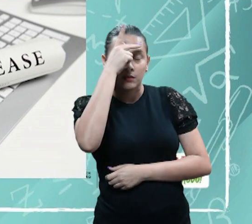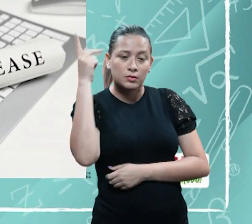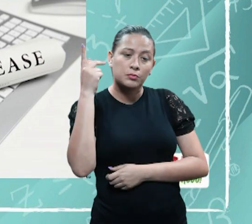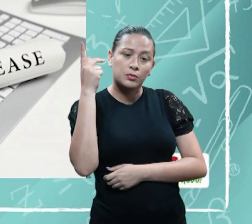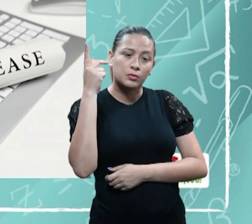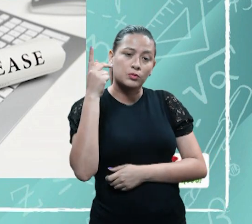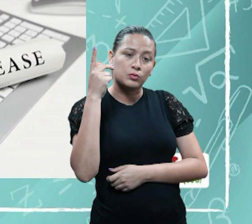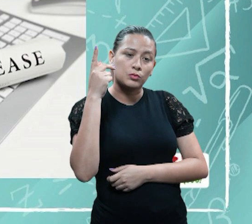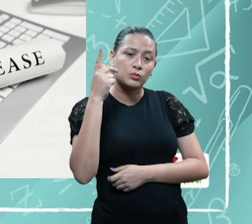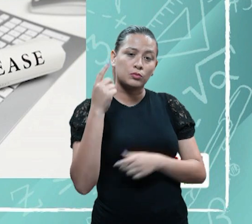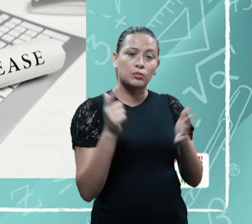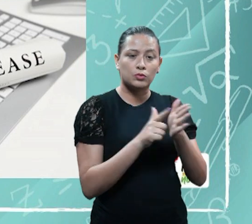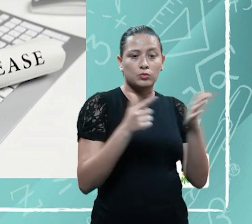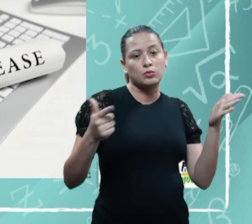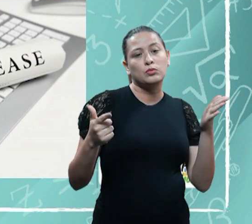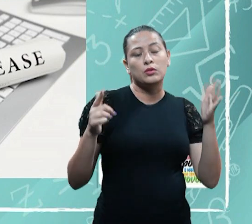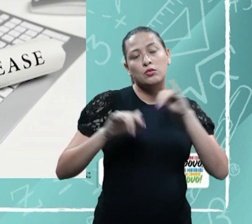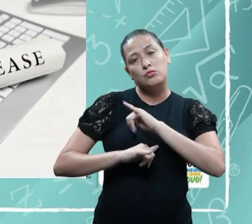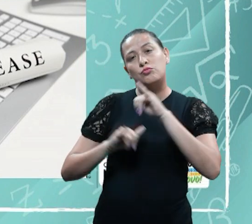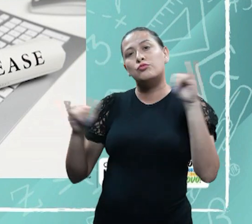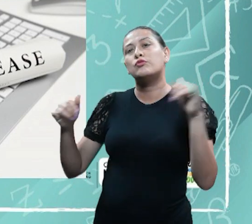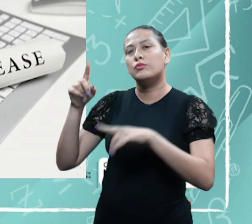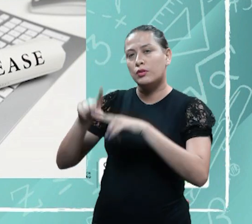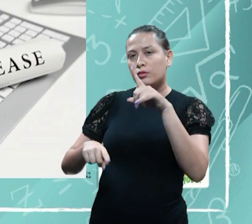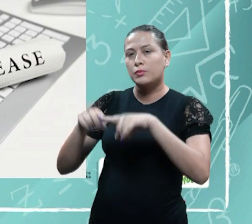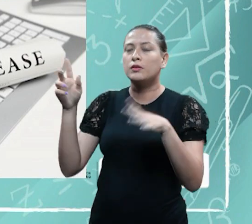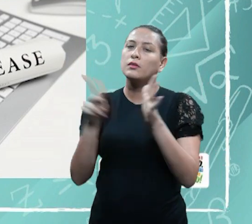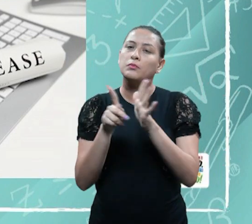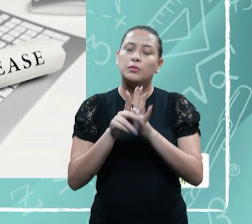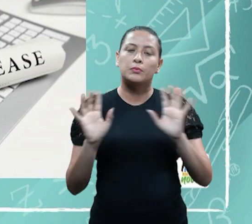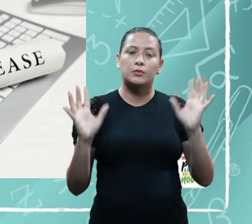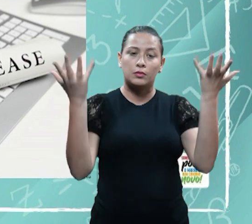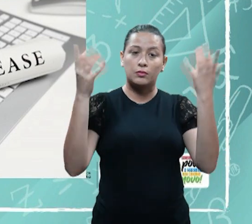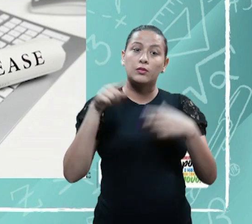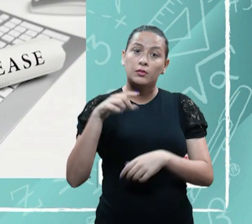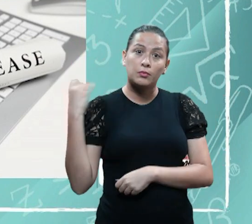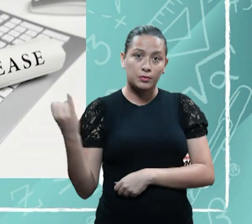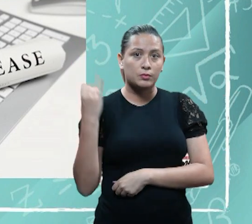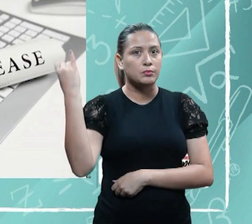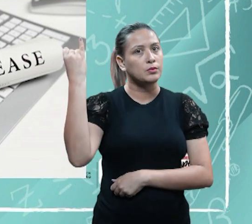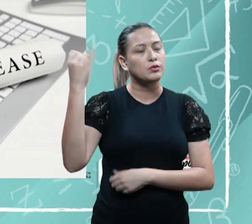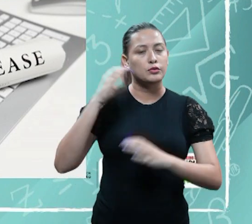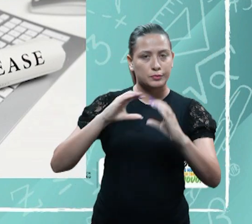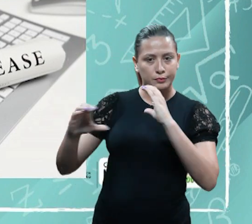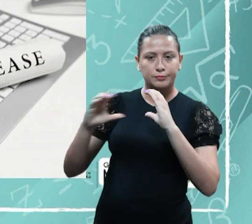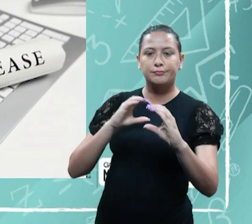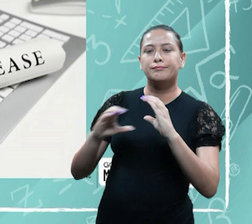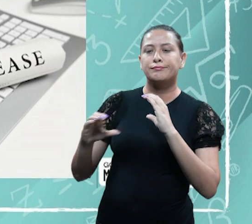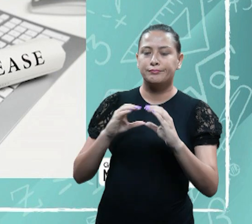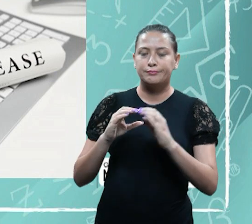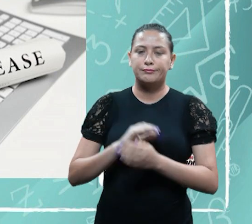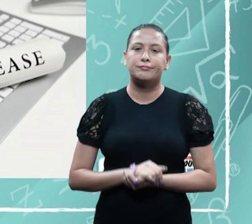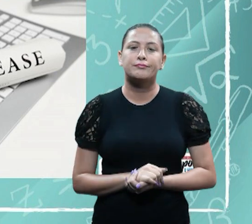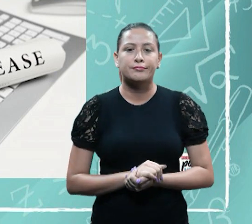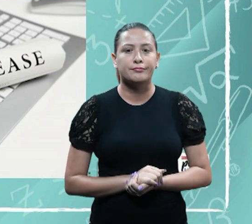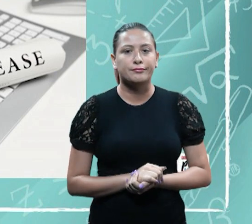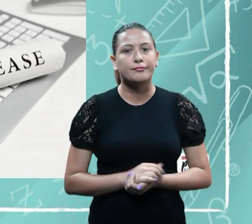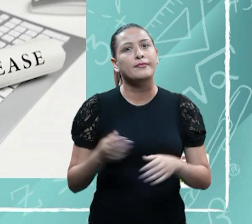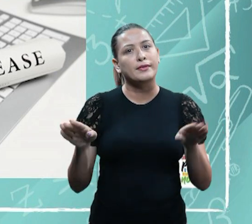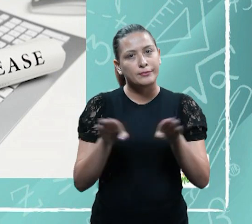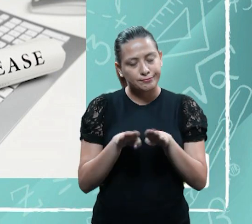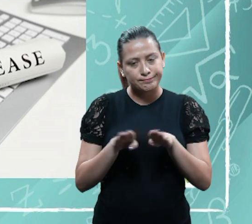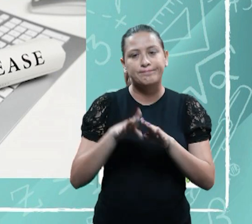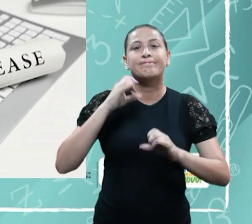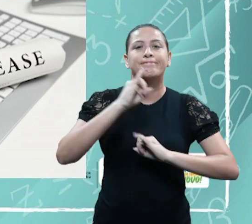em divulgar os materiais, né, sobre o evento. Então, isso aqui também é importante. É um meio de comunicação, né? E, claro, gente,